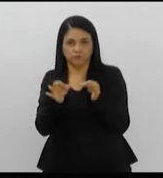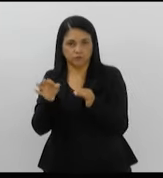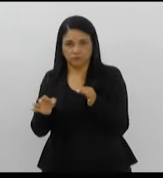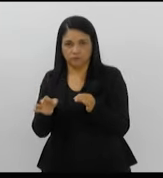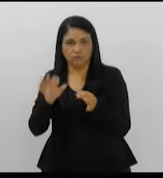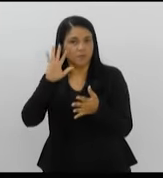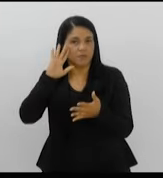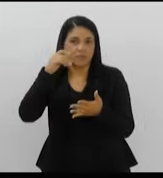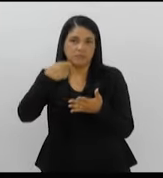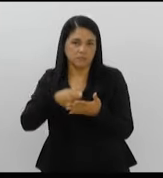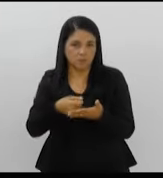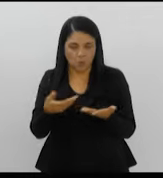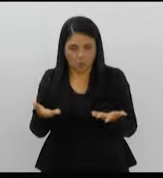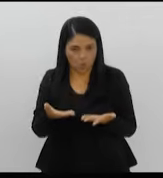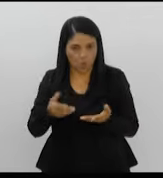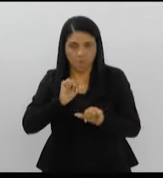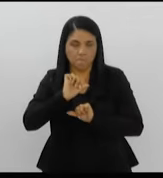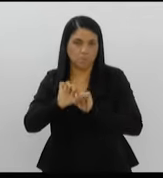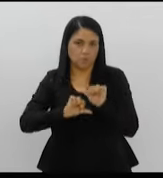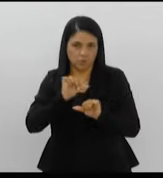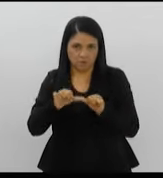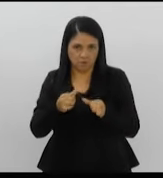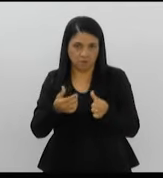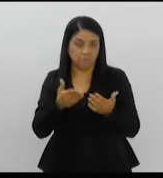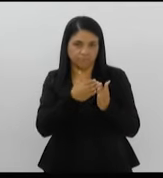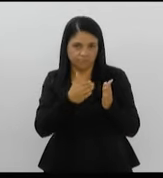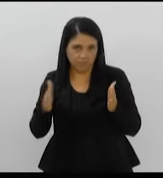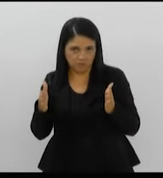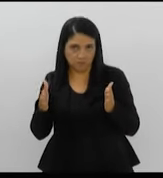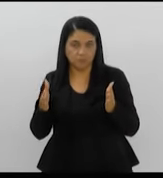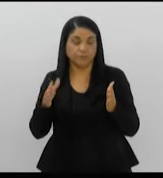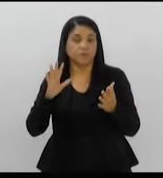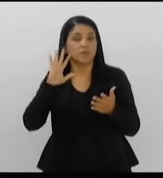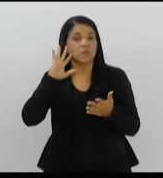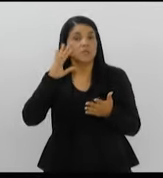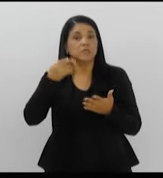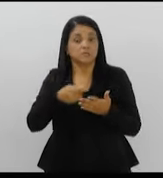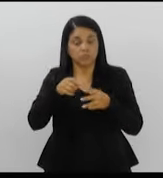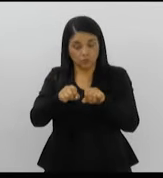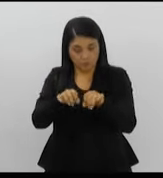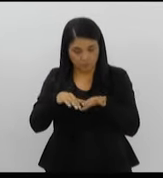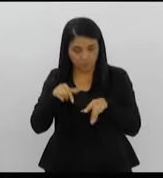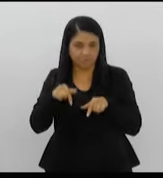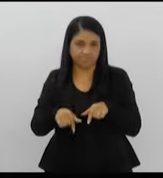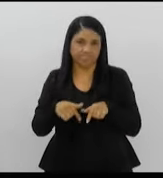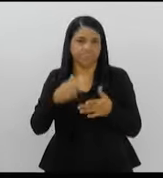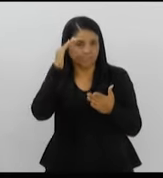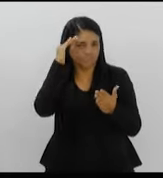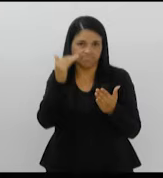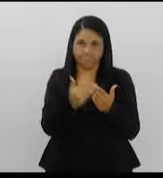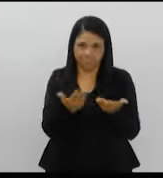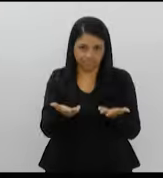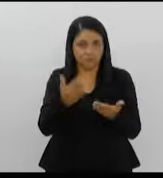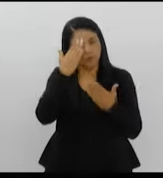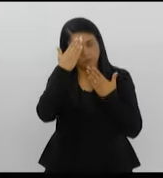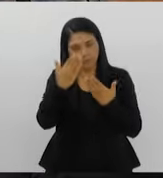essa decisão fosse tomada e que aquilo que foi decidido nesse plenário fosse cumprido. Muito